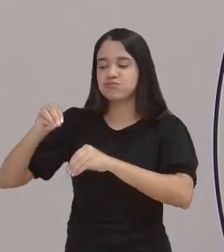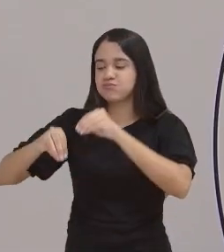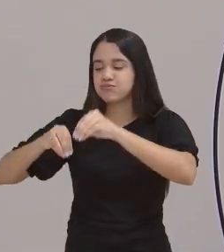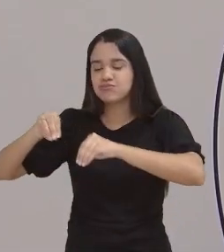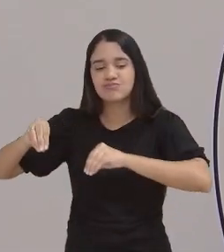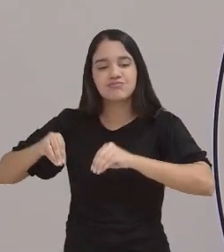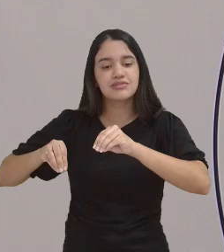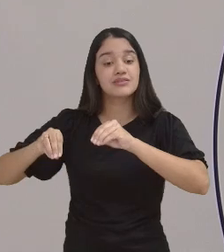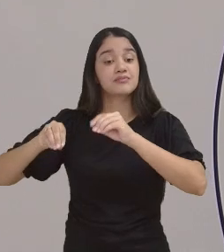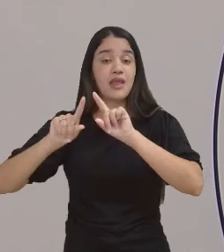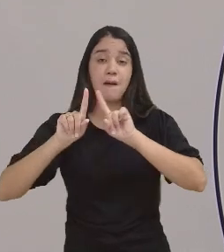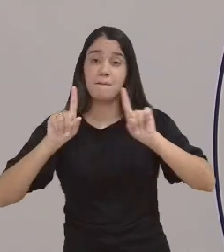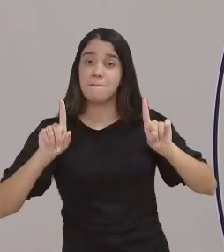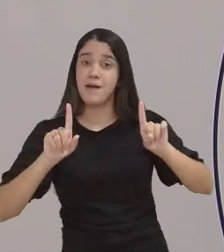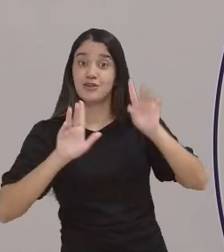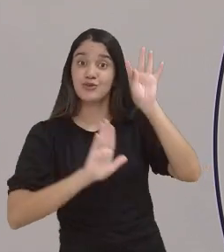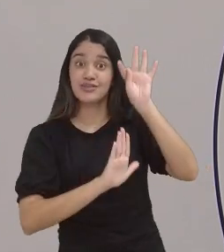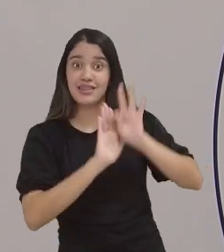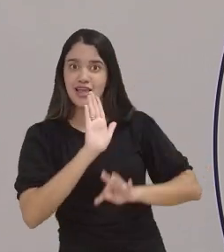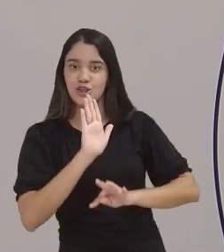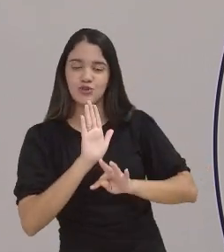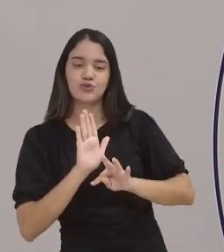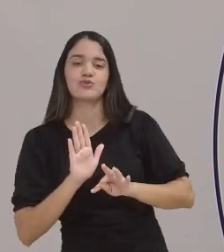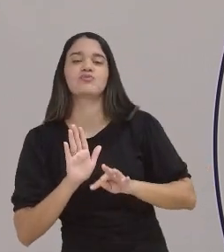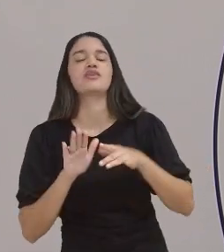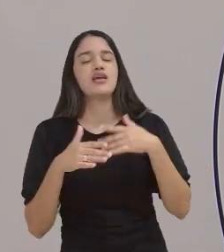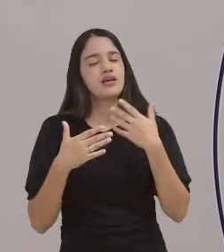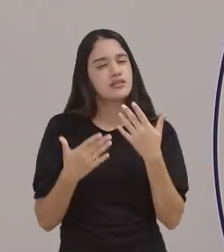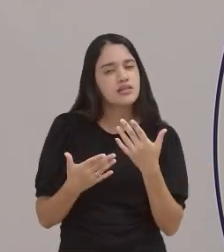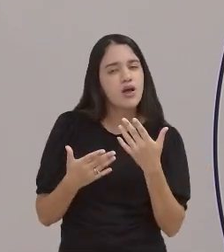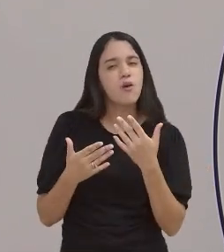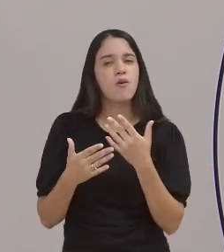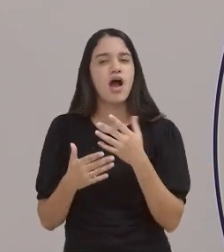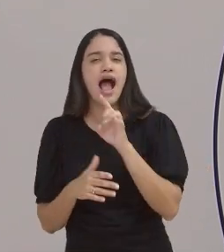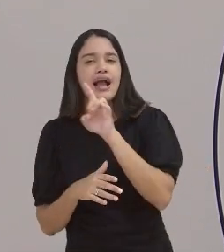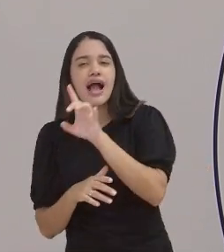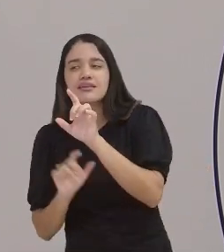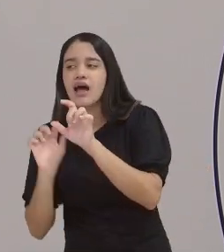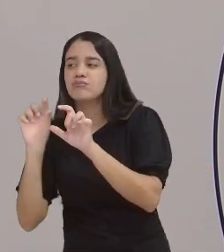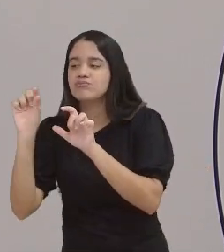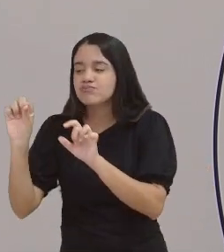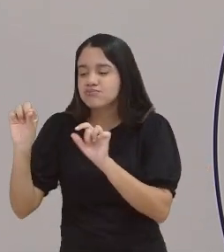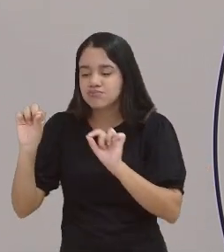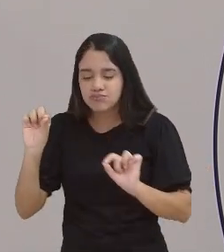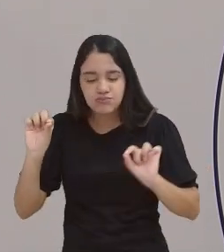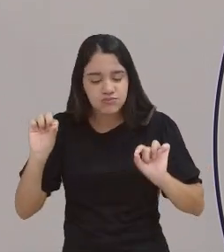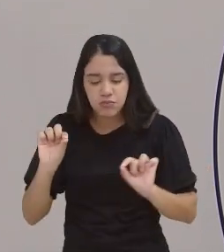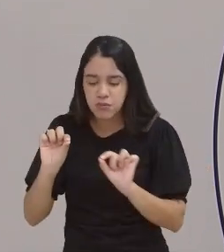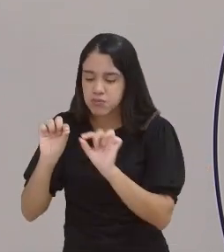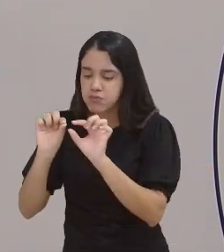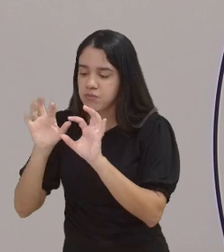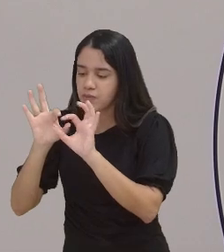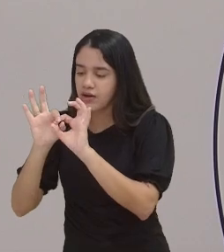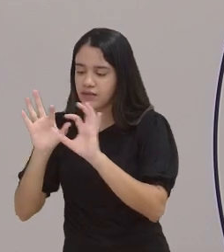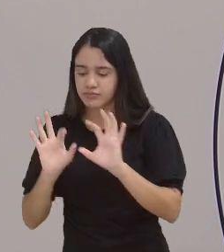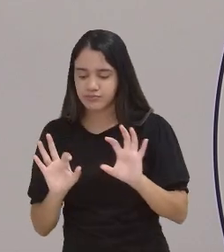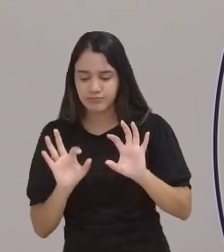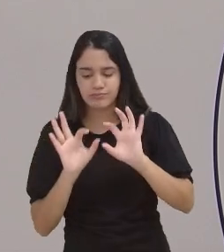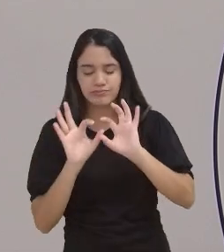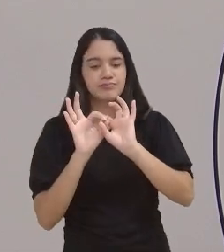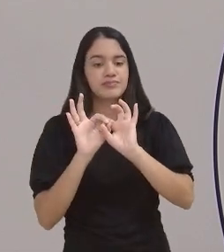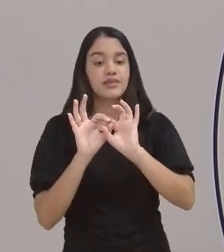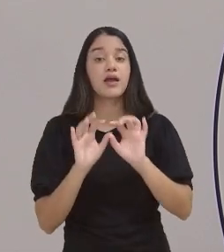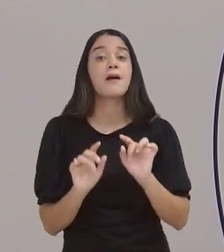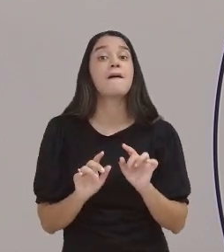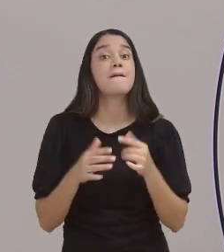vamos lá, o texto é um quebra-cabeça, então cada partezinha, para se conectar com a outra, a gente precisa de algo